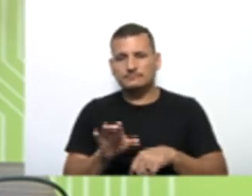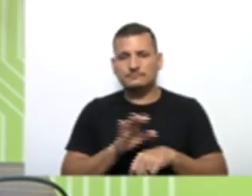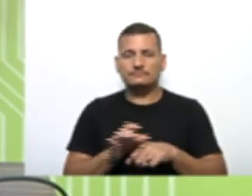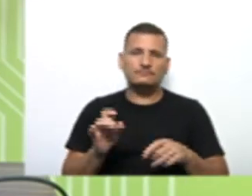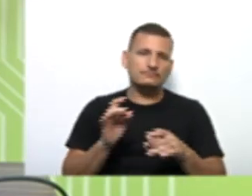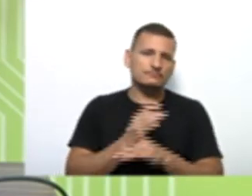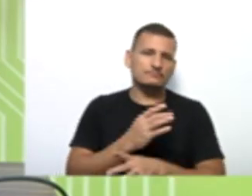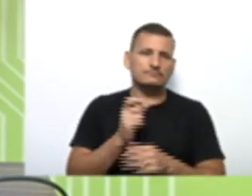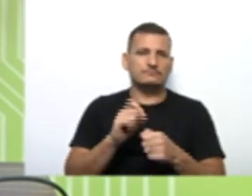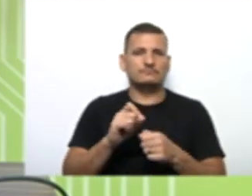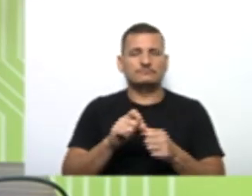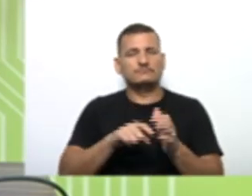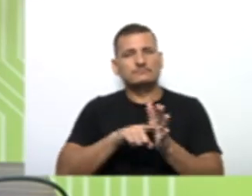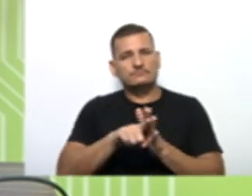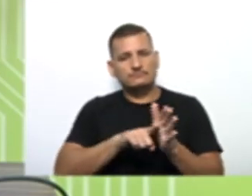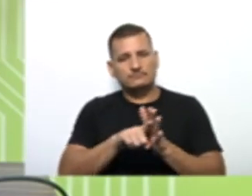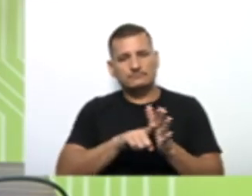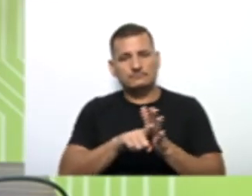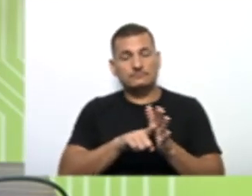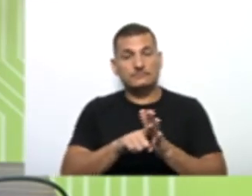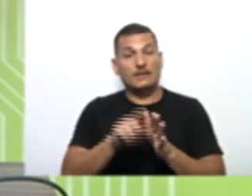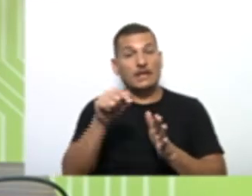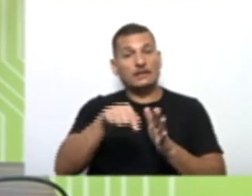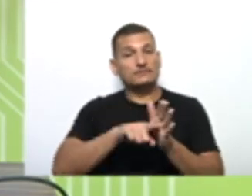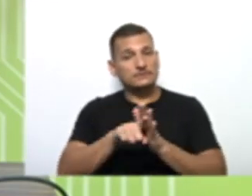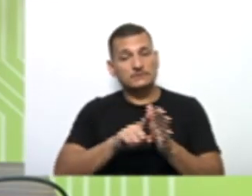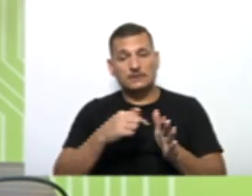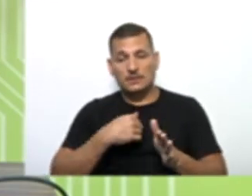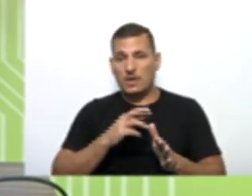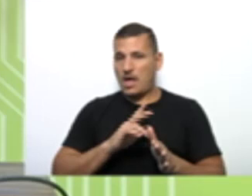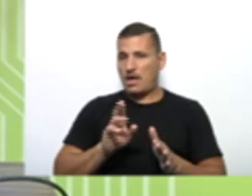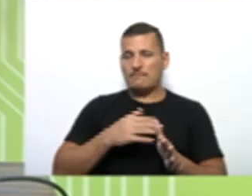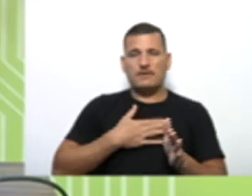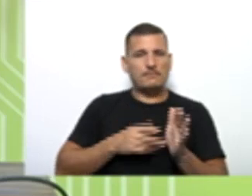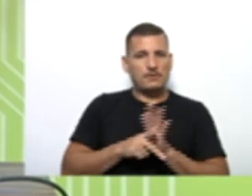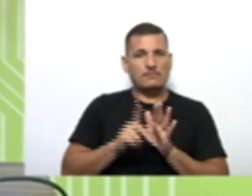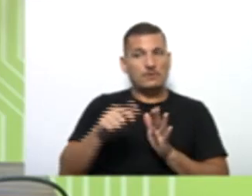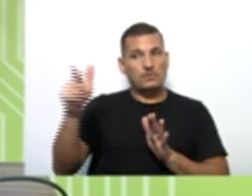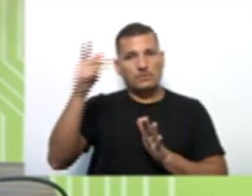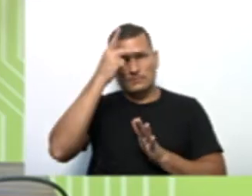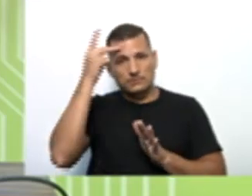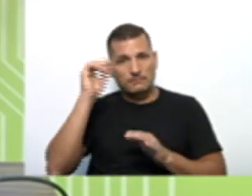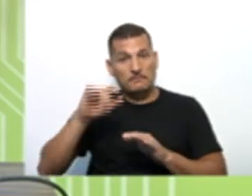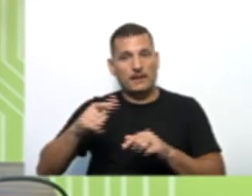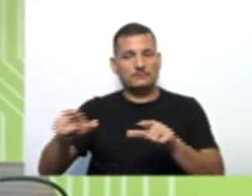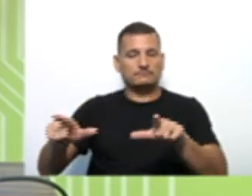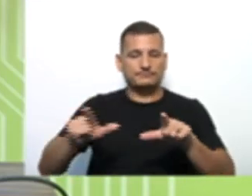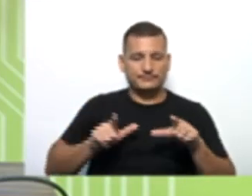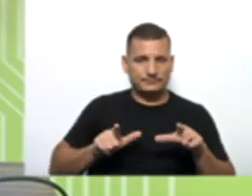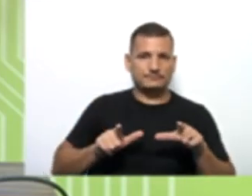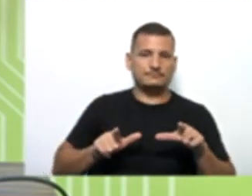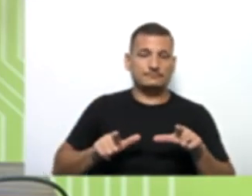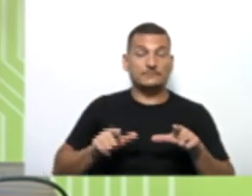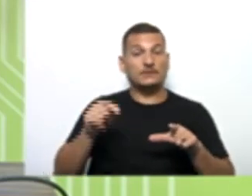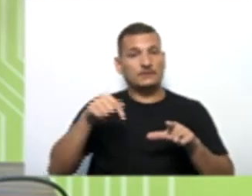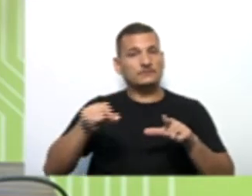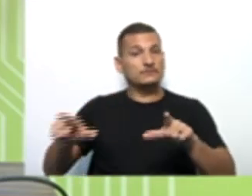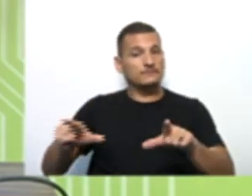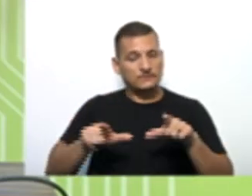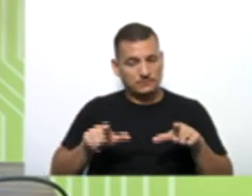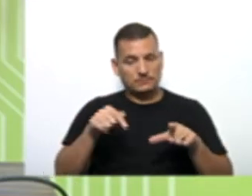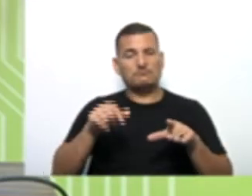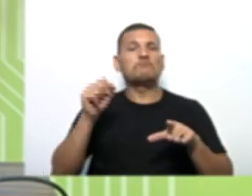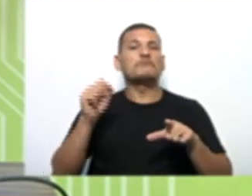a minha pesquisa e toda essa minha pesquisa não era minha, era de outra pessoa. E eu recebi o certificado. Esse certificado pode